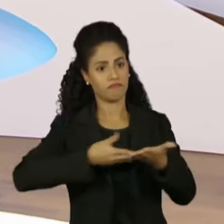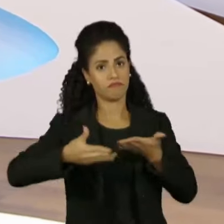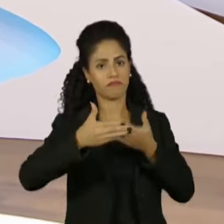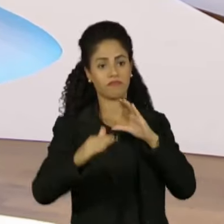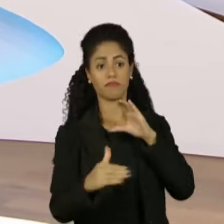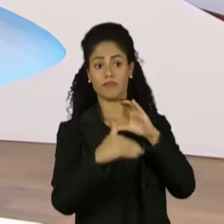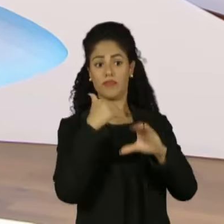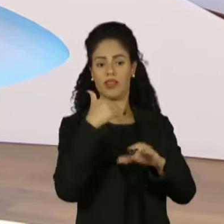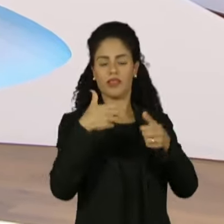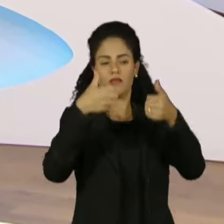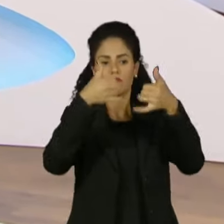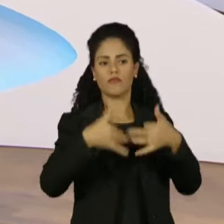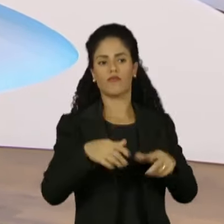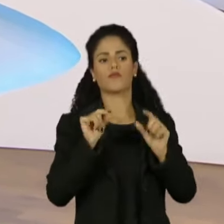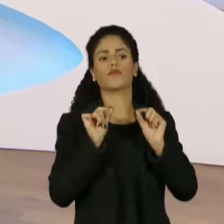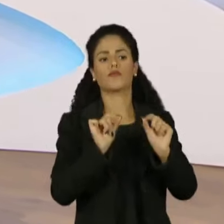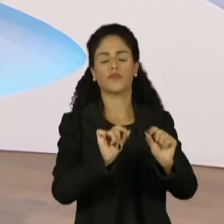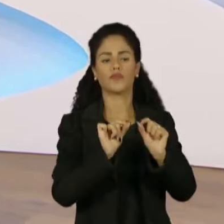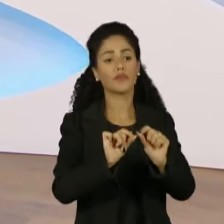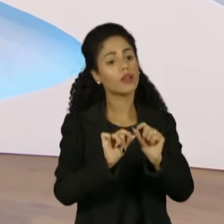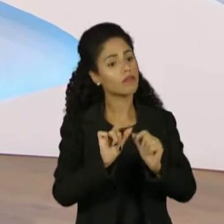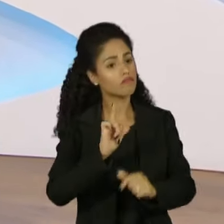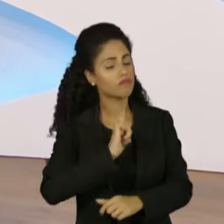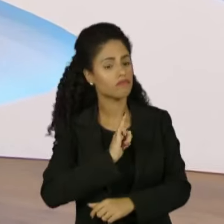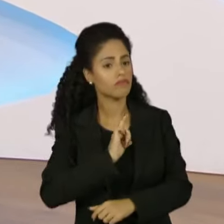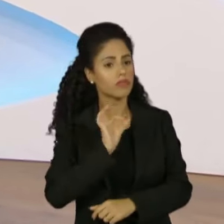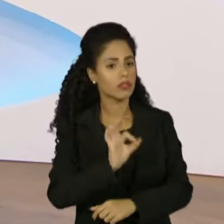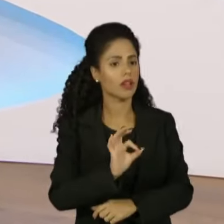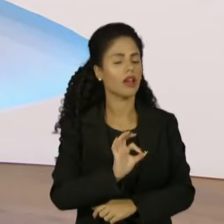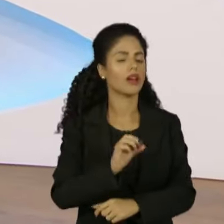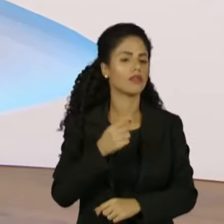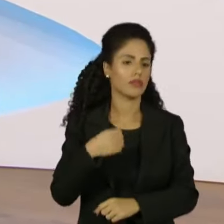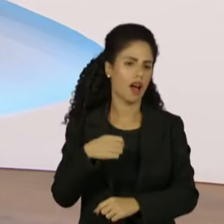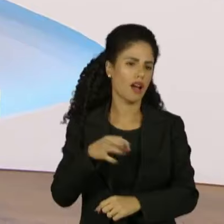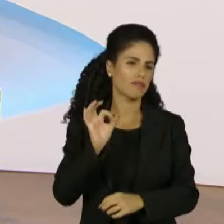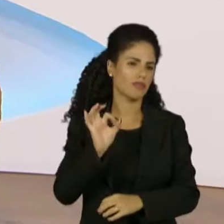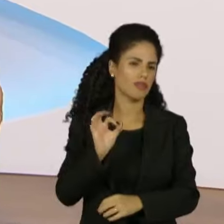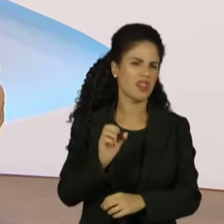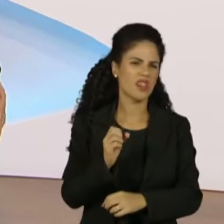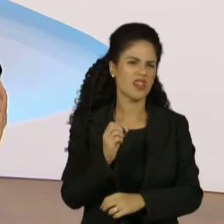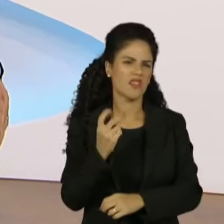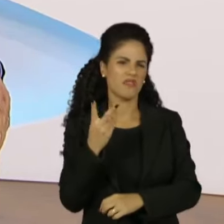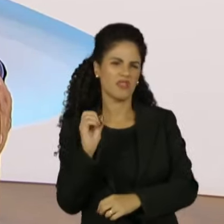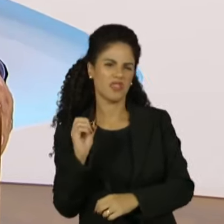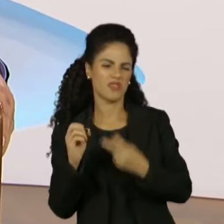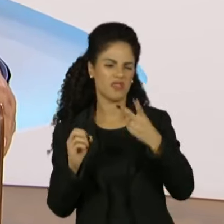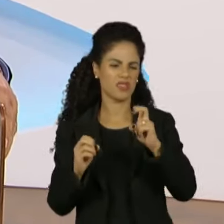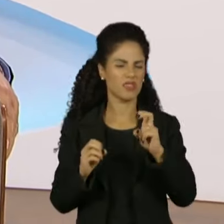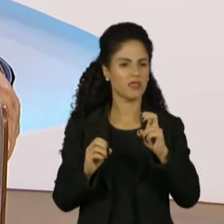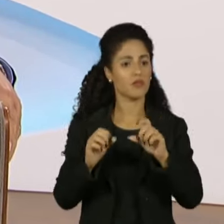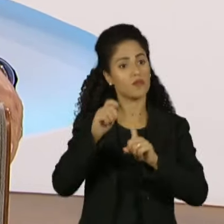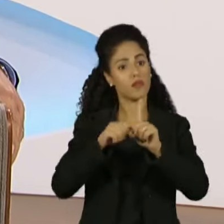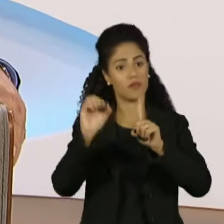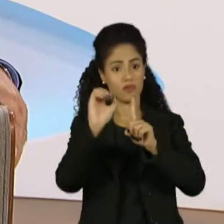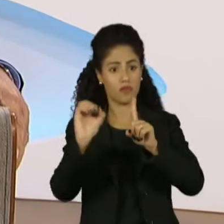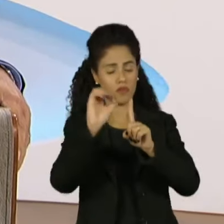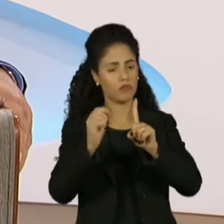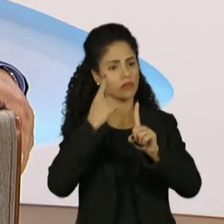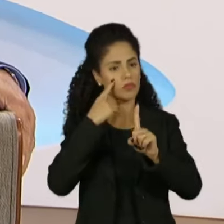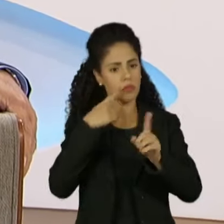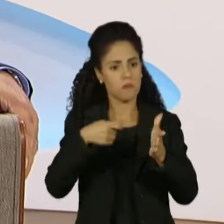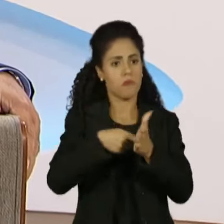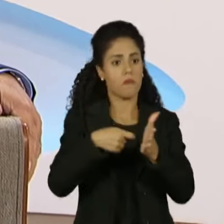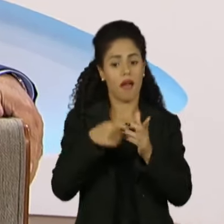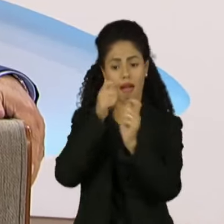E ele me relatava o fato de que a SECAI em outubro, 20 ou 25 de outubro, peticionou a